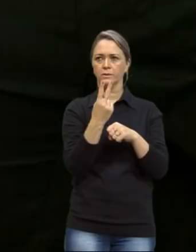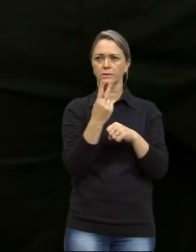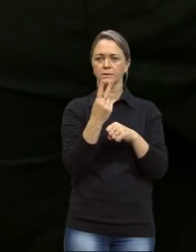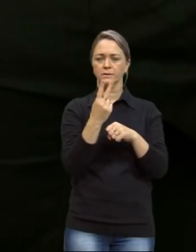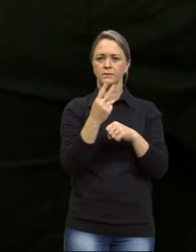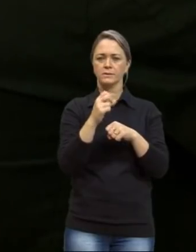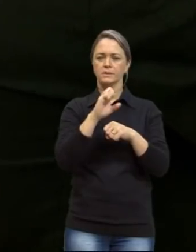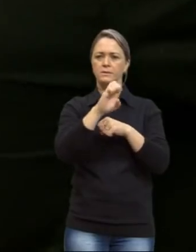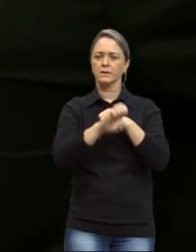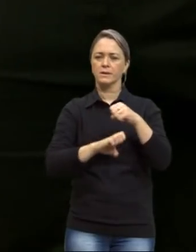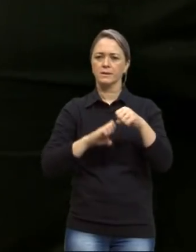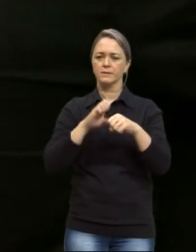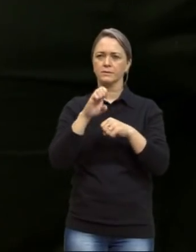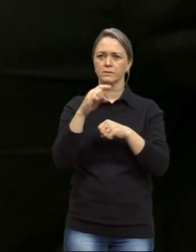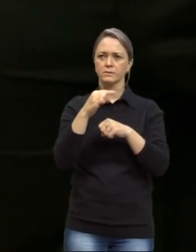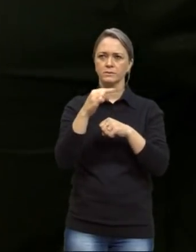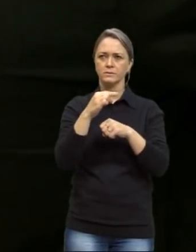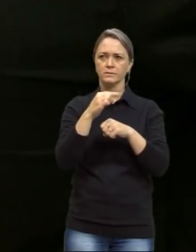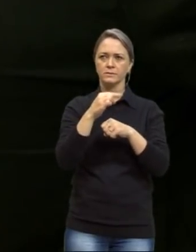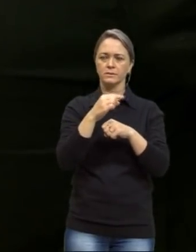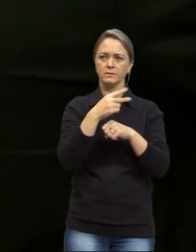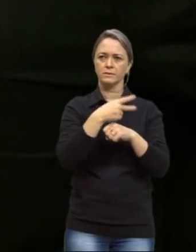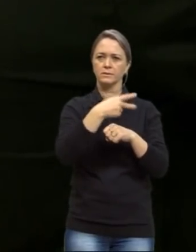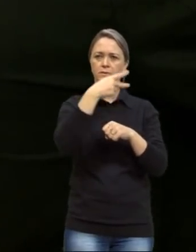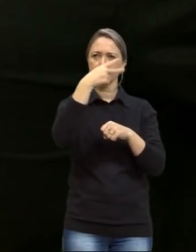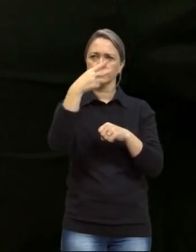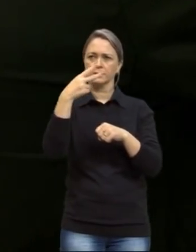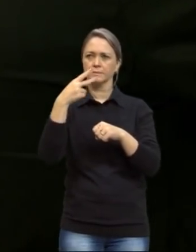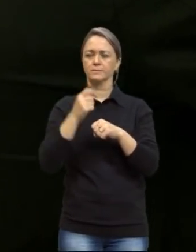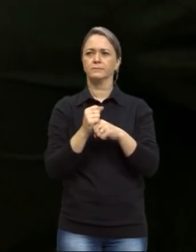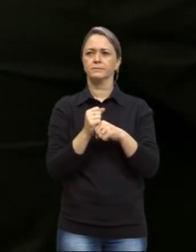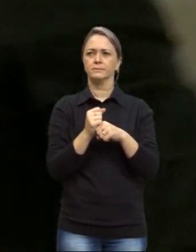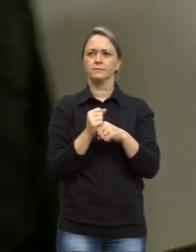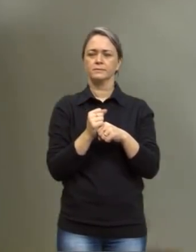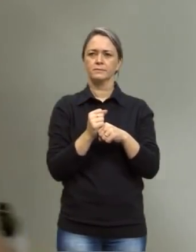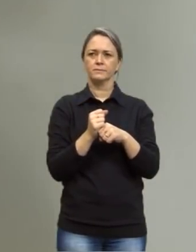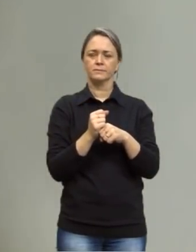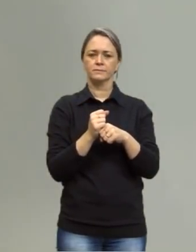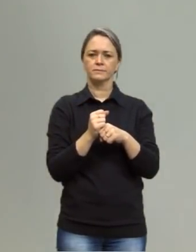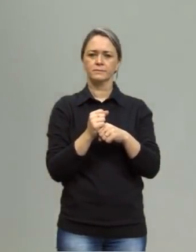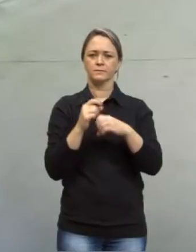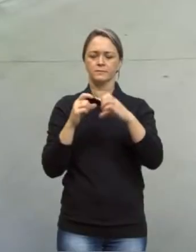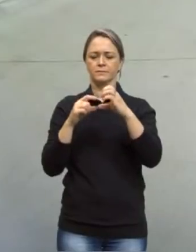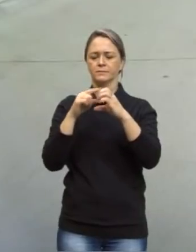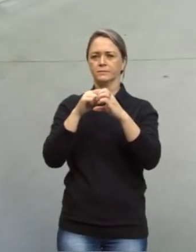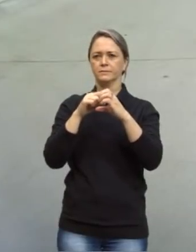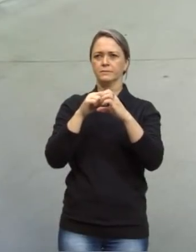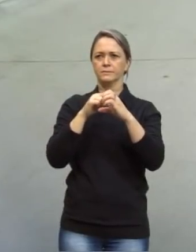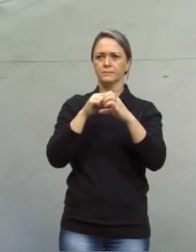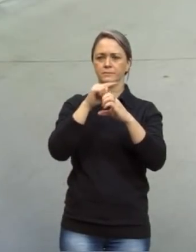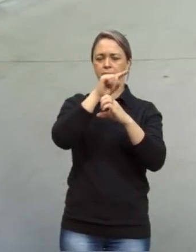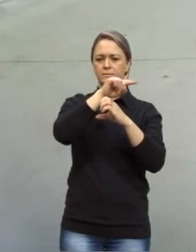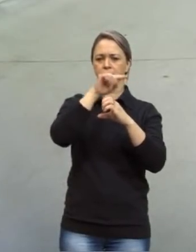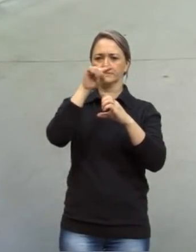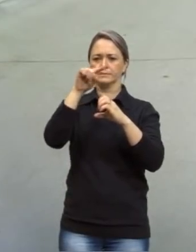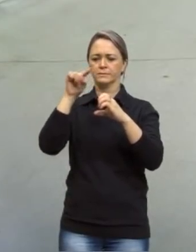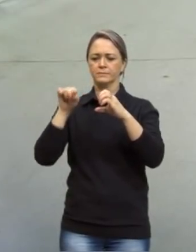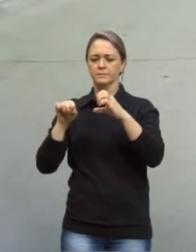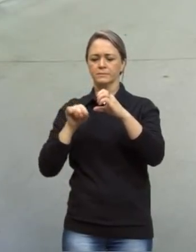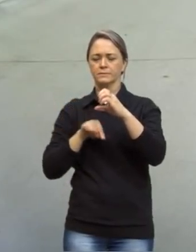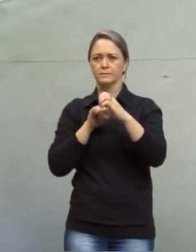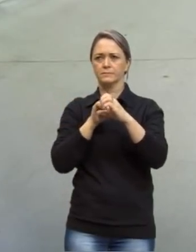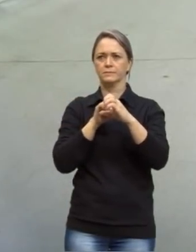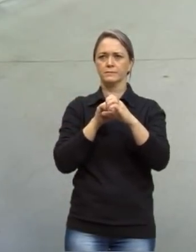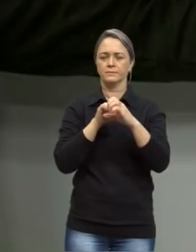aqui um e outro aqui oi ó aqui está a molécula do